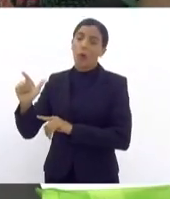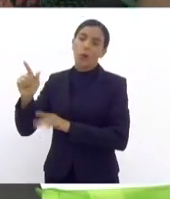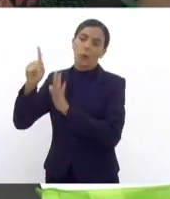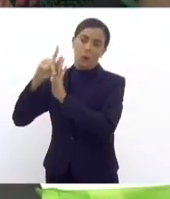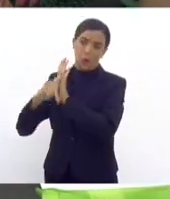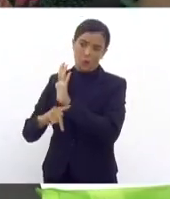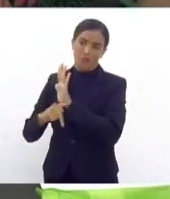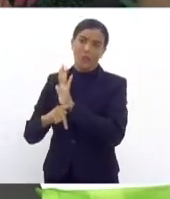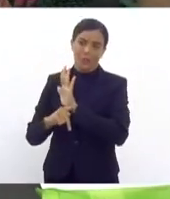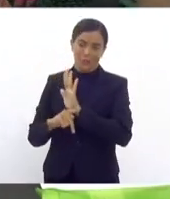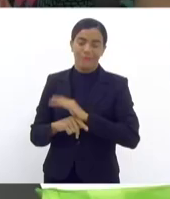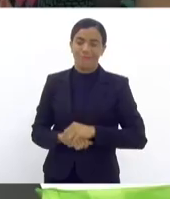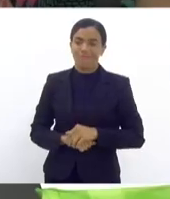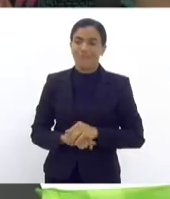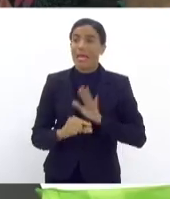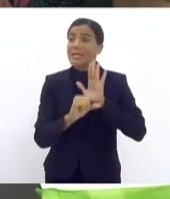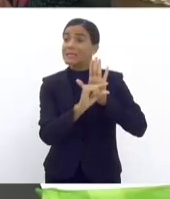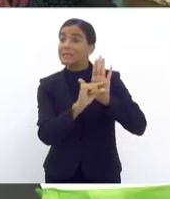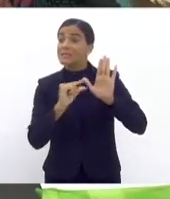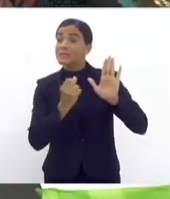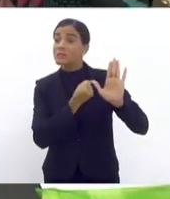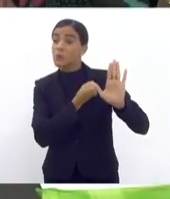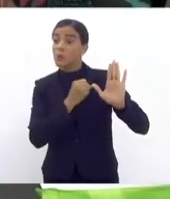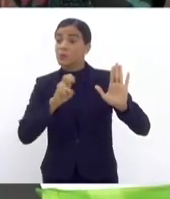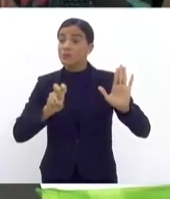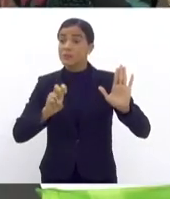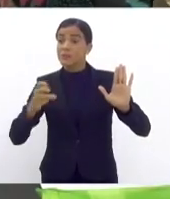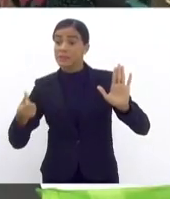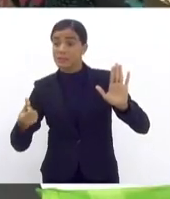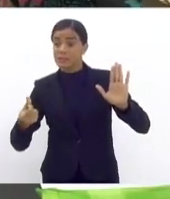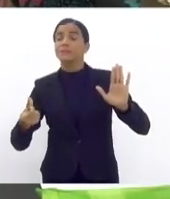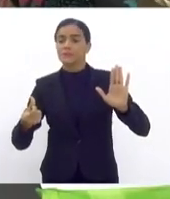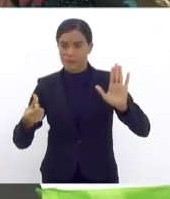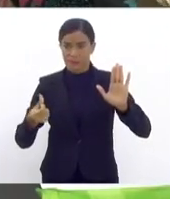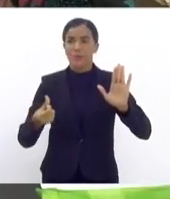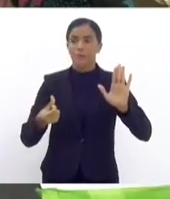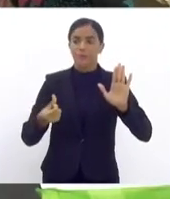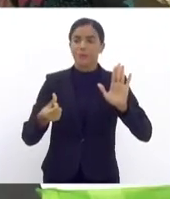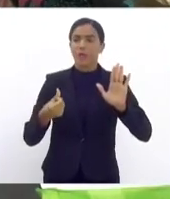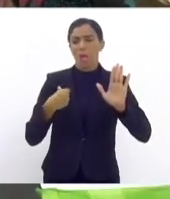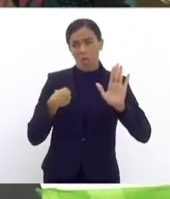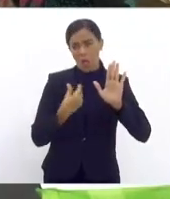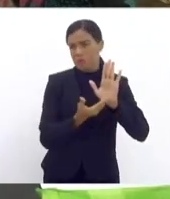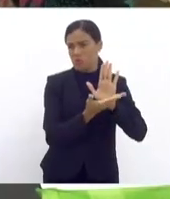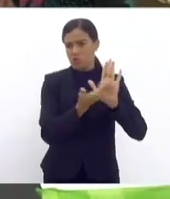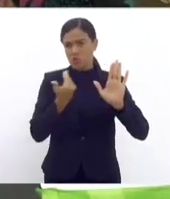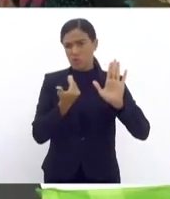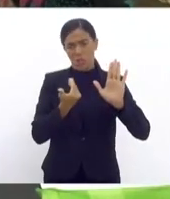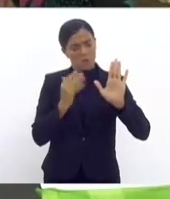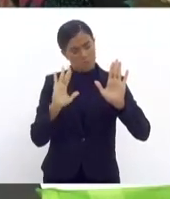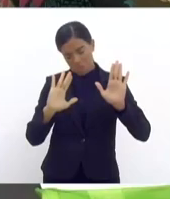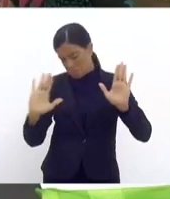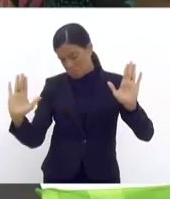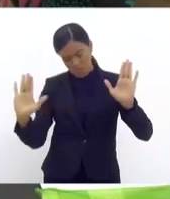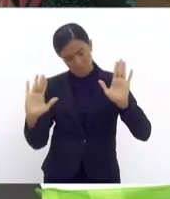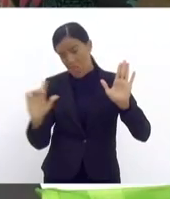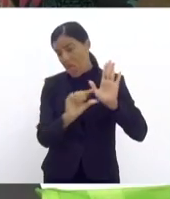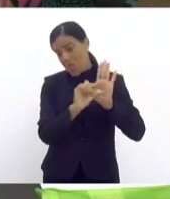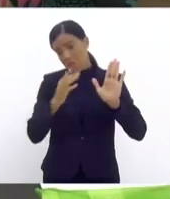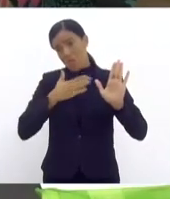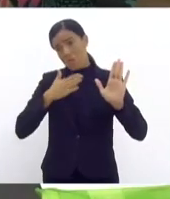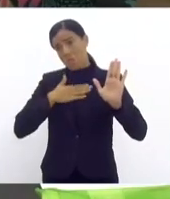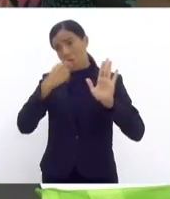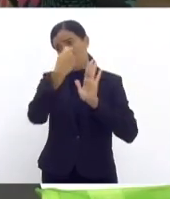de outro projeto. Quais são as emendas? 5 e a 6. 5 e 6. Eu até retiraria, se for o caso, as emendas são as minhas, porque o